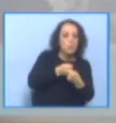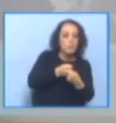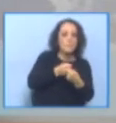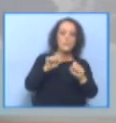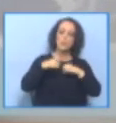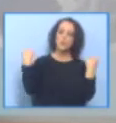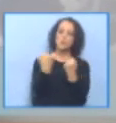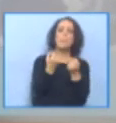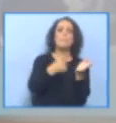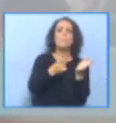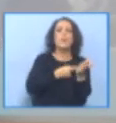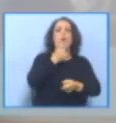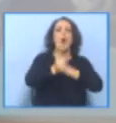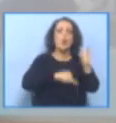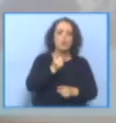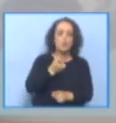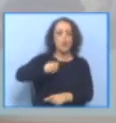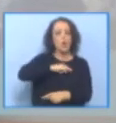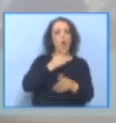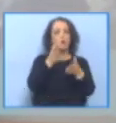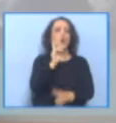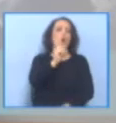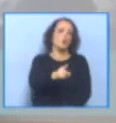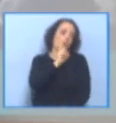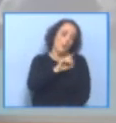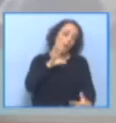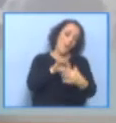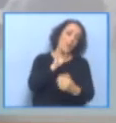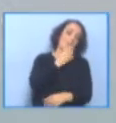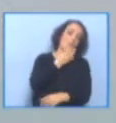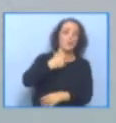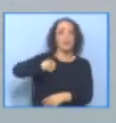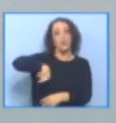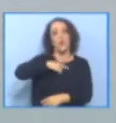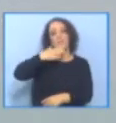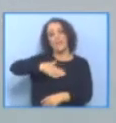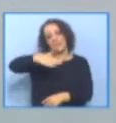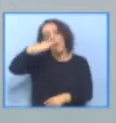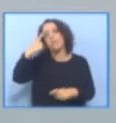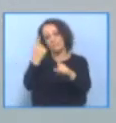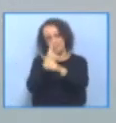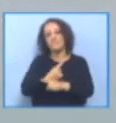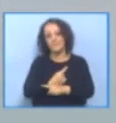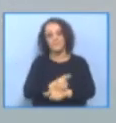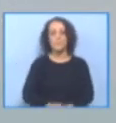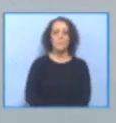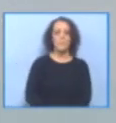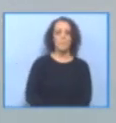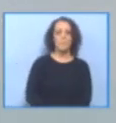a sociedade precisa e em que é que nós podemos ser úteis, conforme as nossas idades. Esta